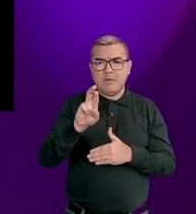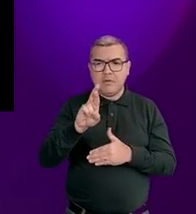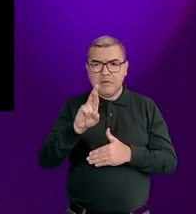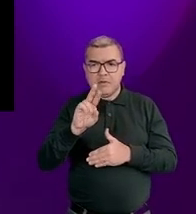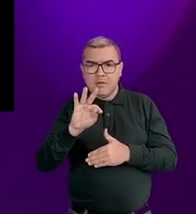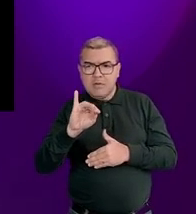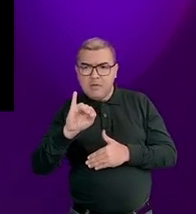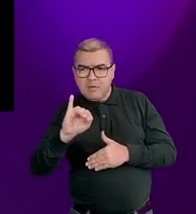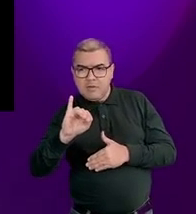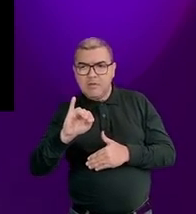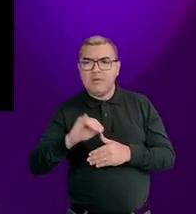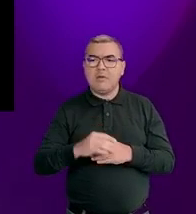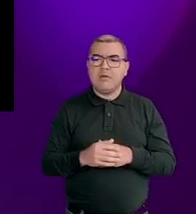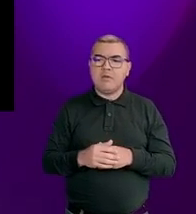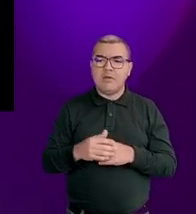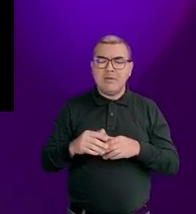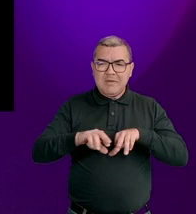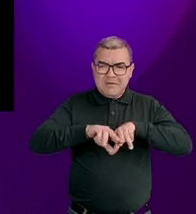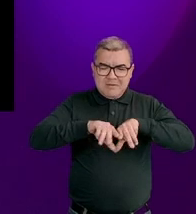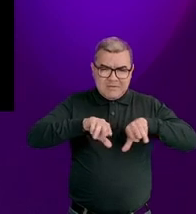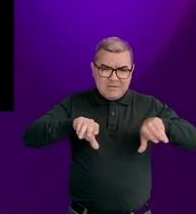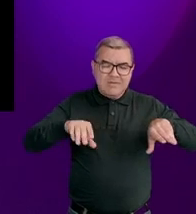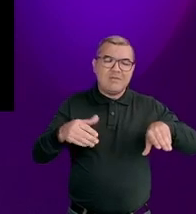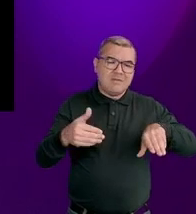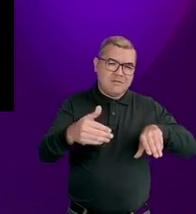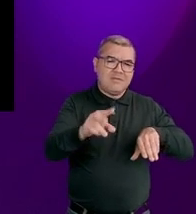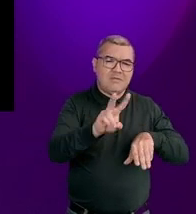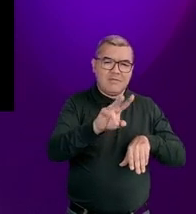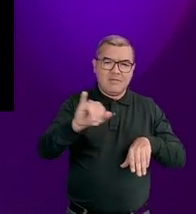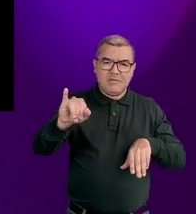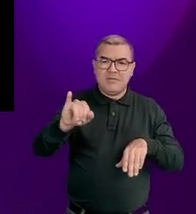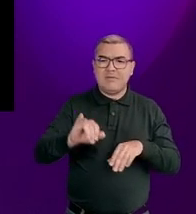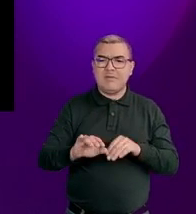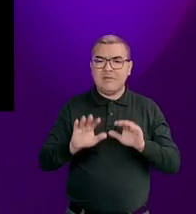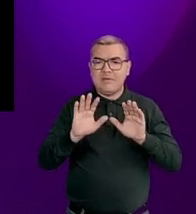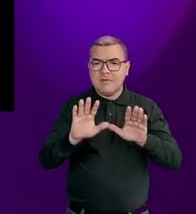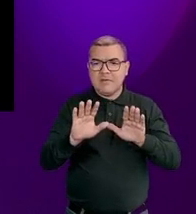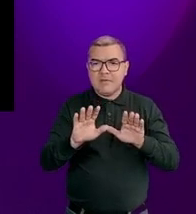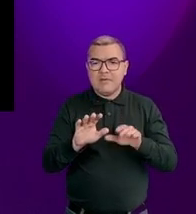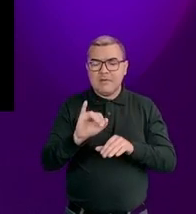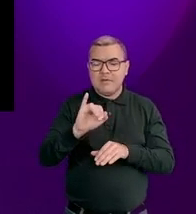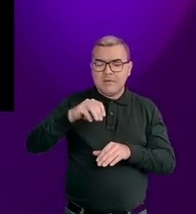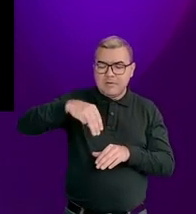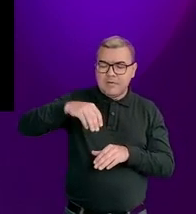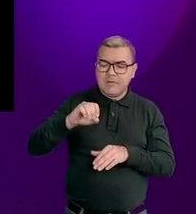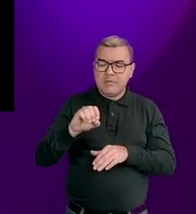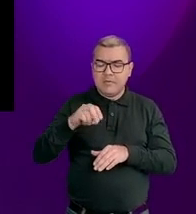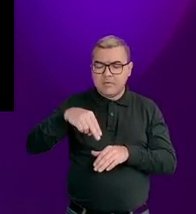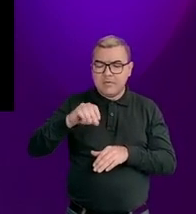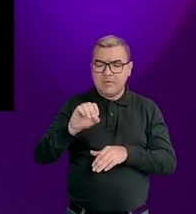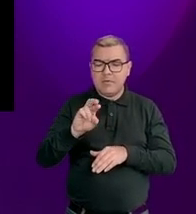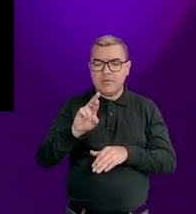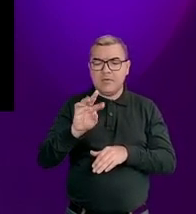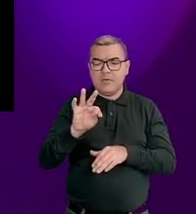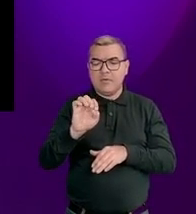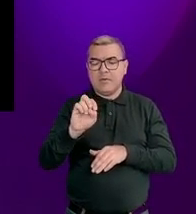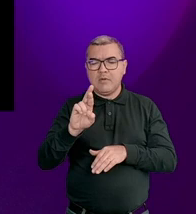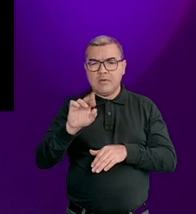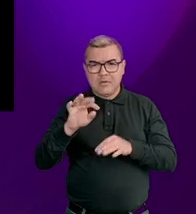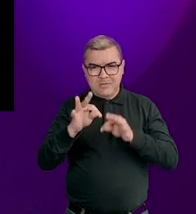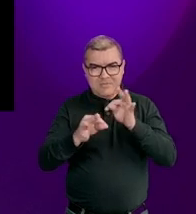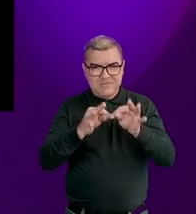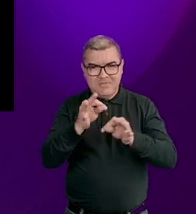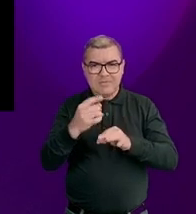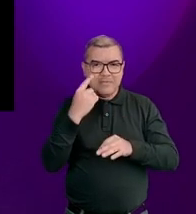vão acontecer, novos alvos, mas vocês podem ver que a imunoterapia, nesse artigo da Science, particularmente aí pelo Prêmio Nobel